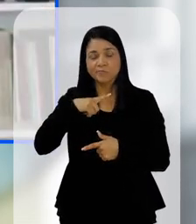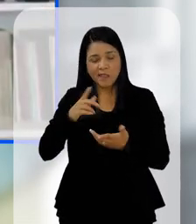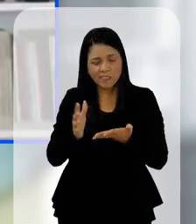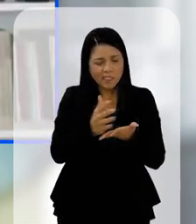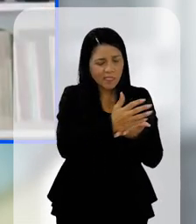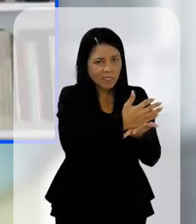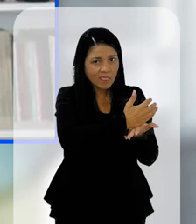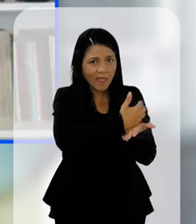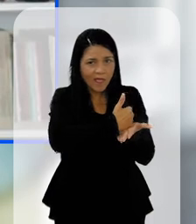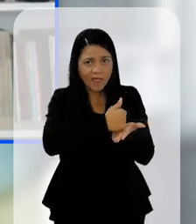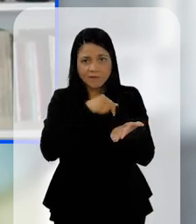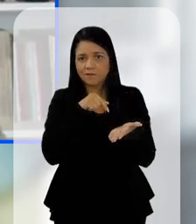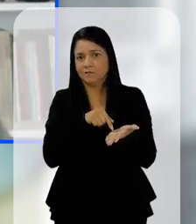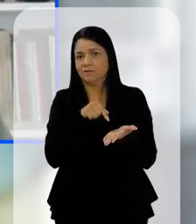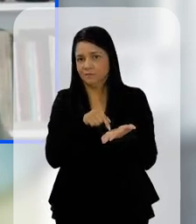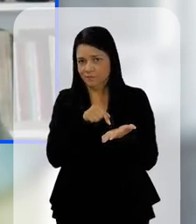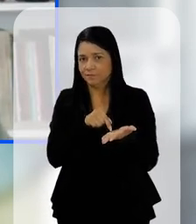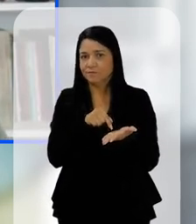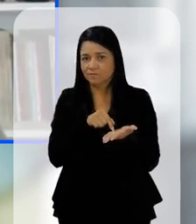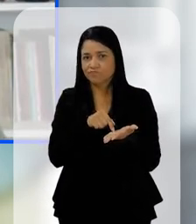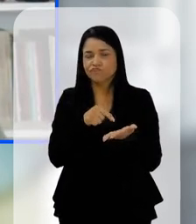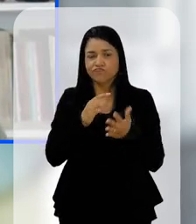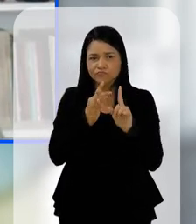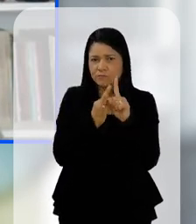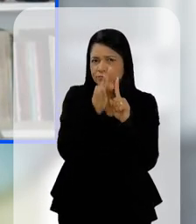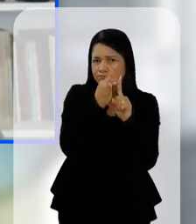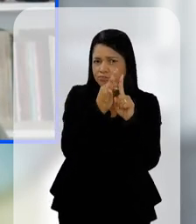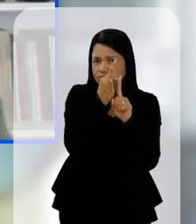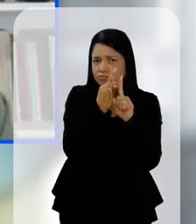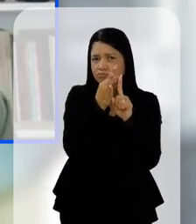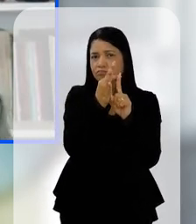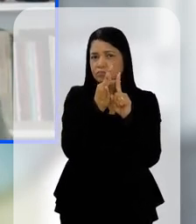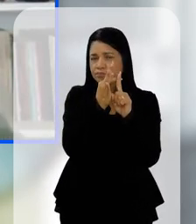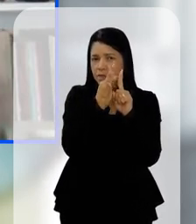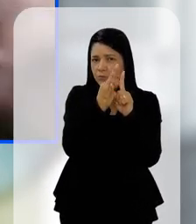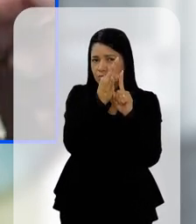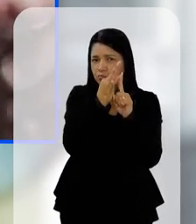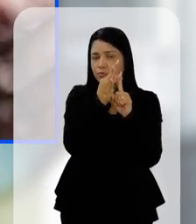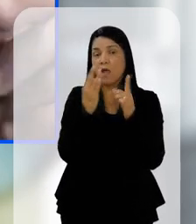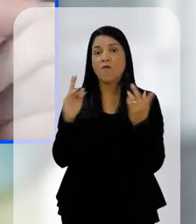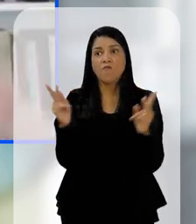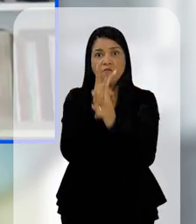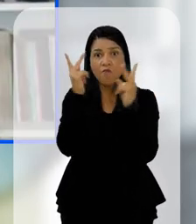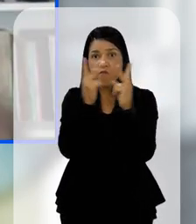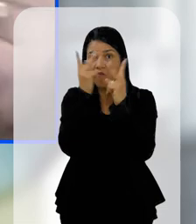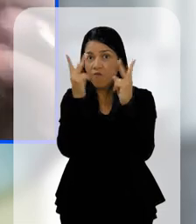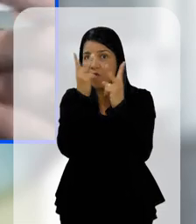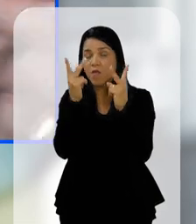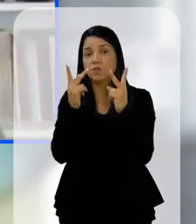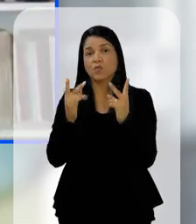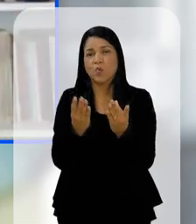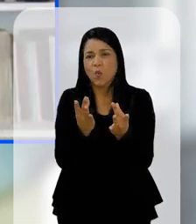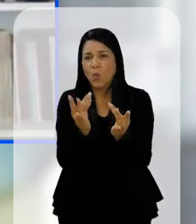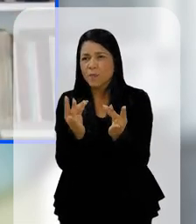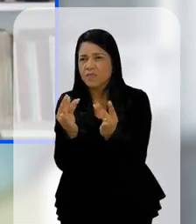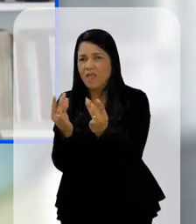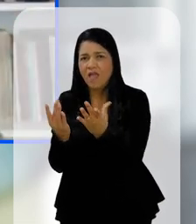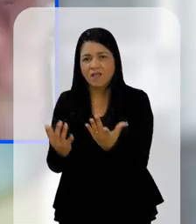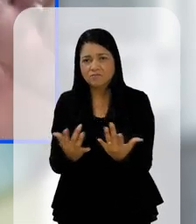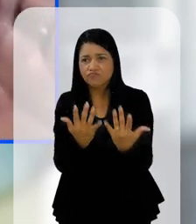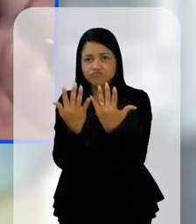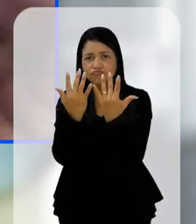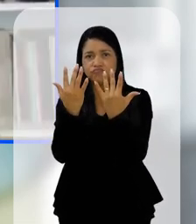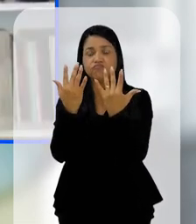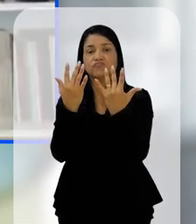que dados vêm sendo coletados de temperatura, vento, umidade, vários parâmetros, né, e precipitação,